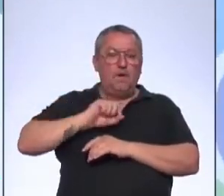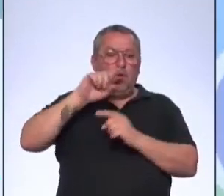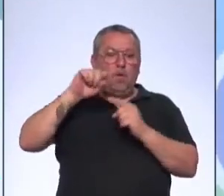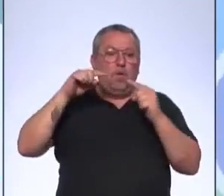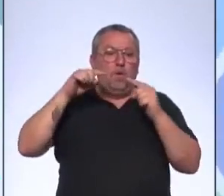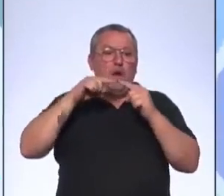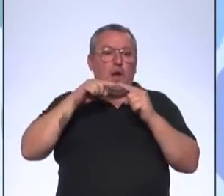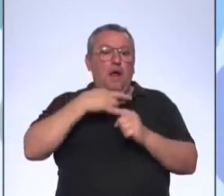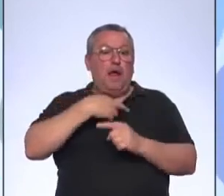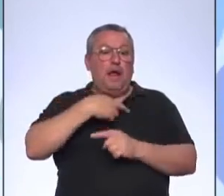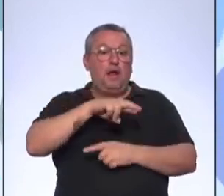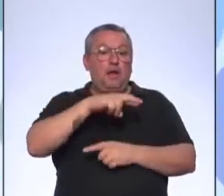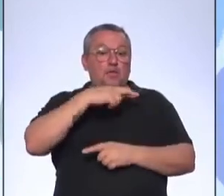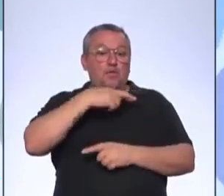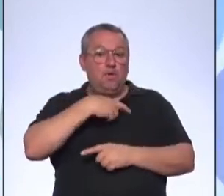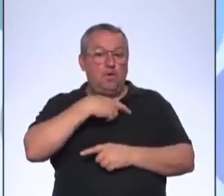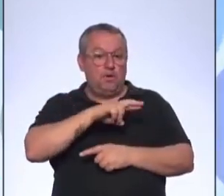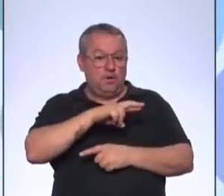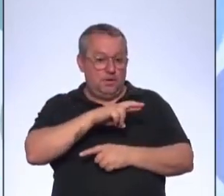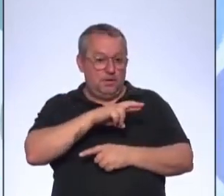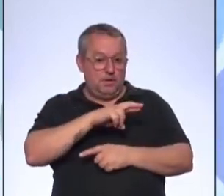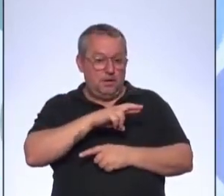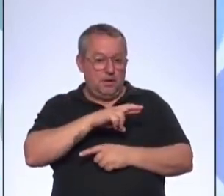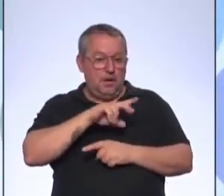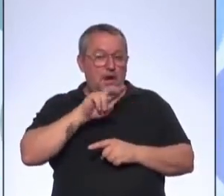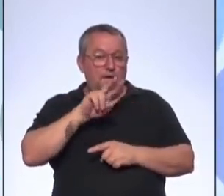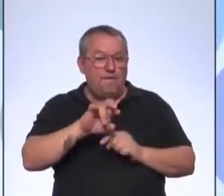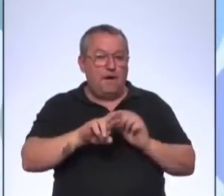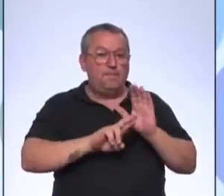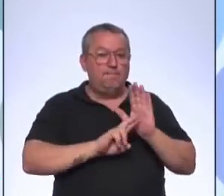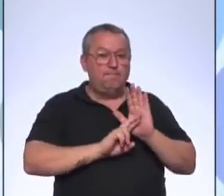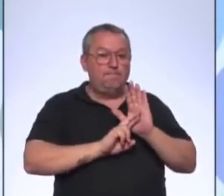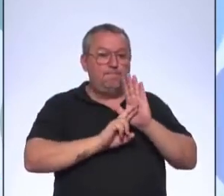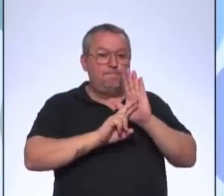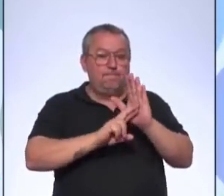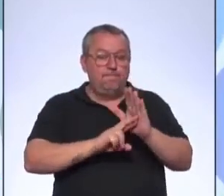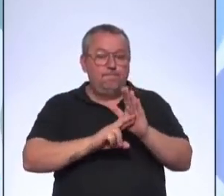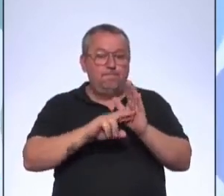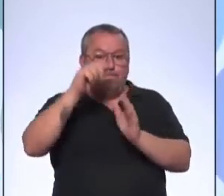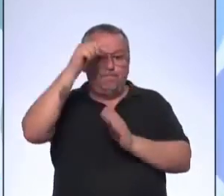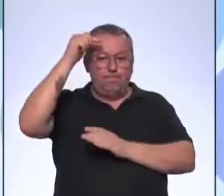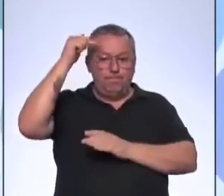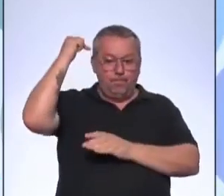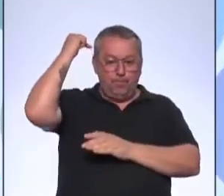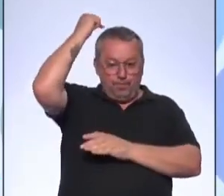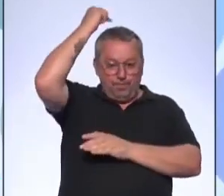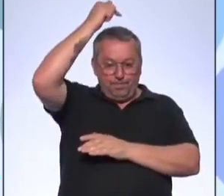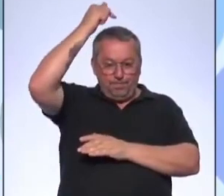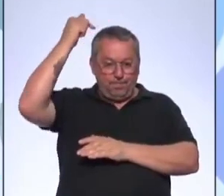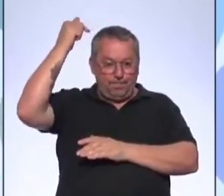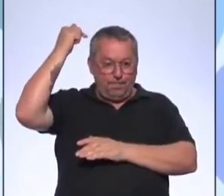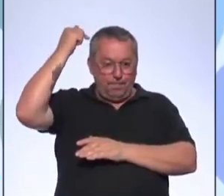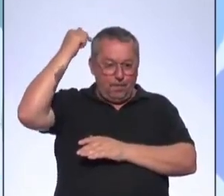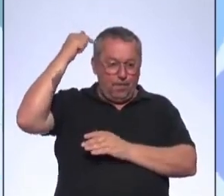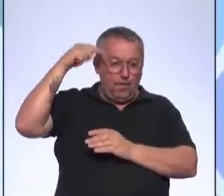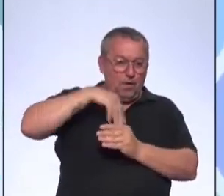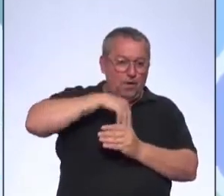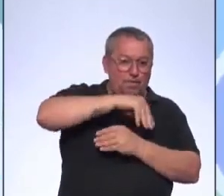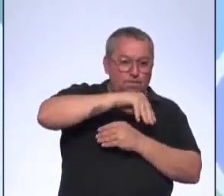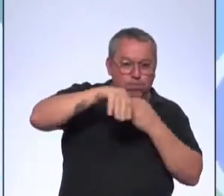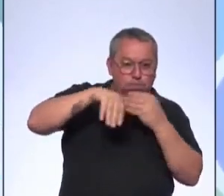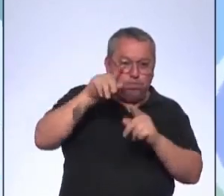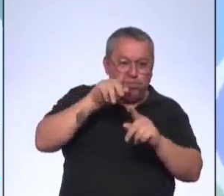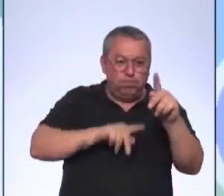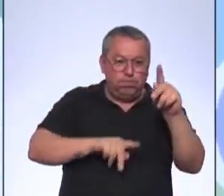função religiosa. Elas irão representar o sagrado no meio daquele povo,